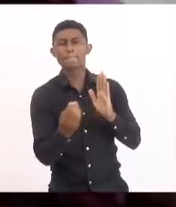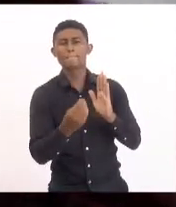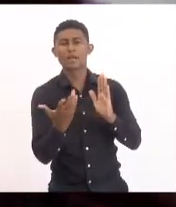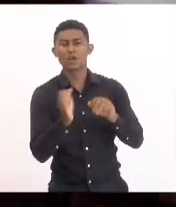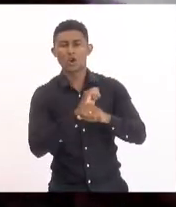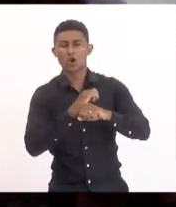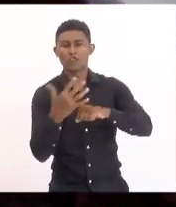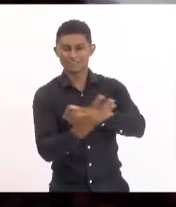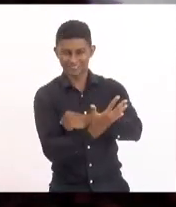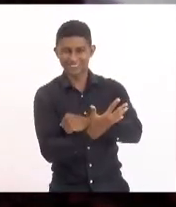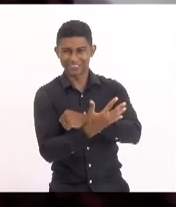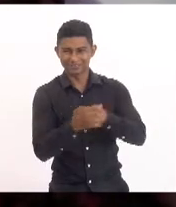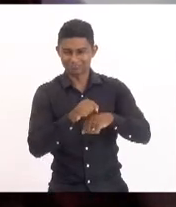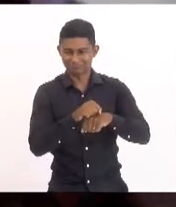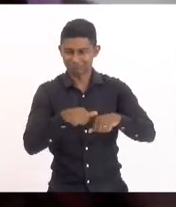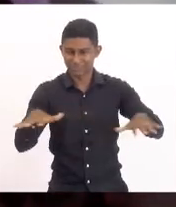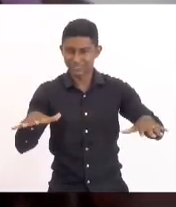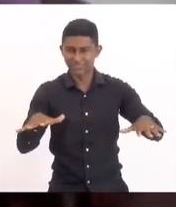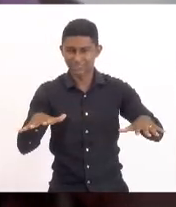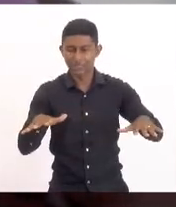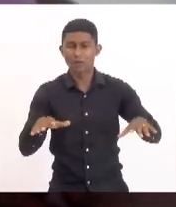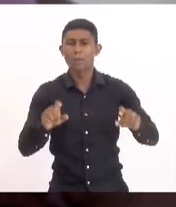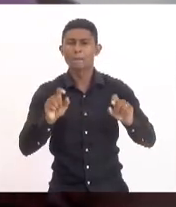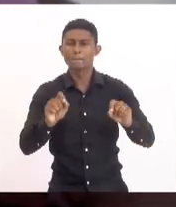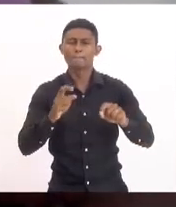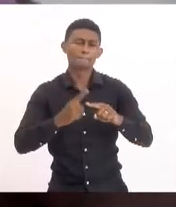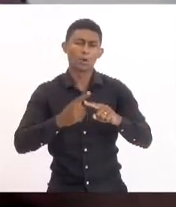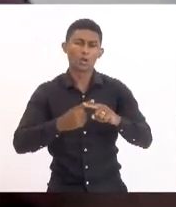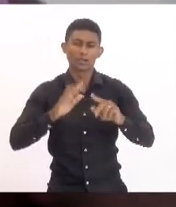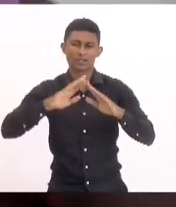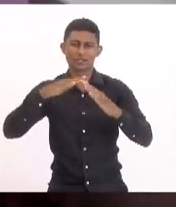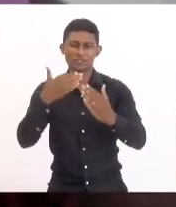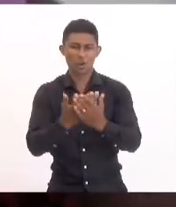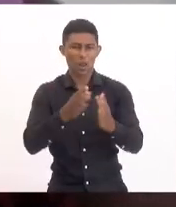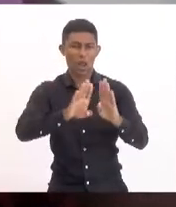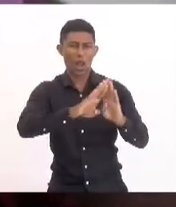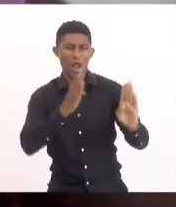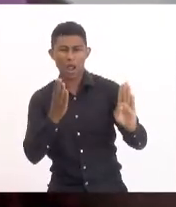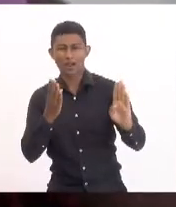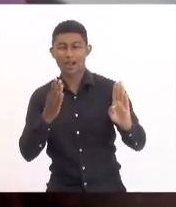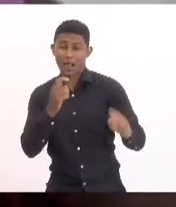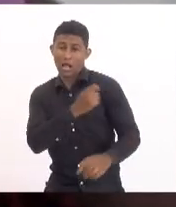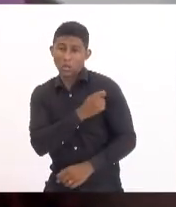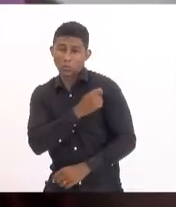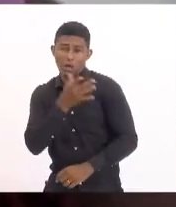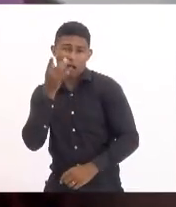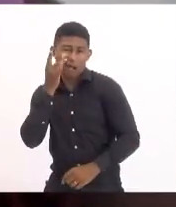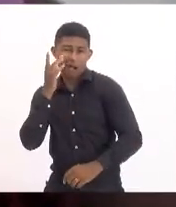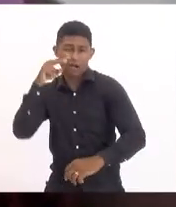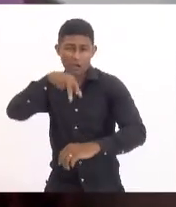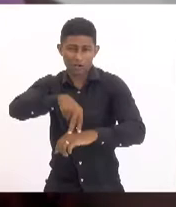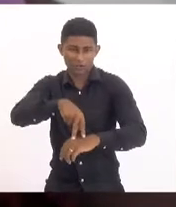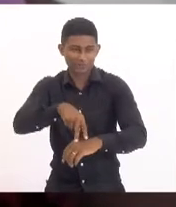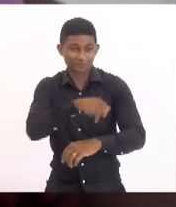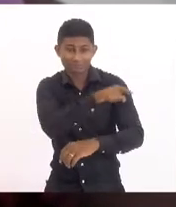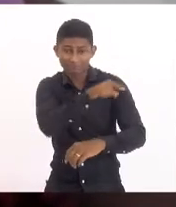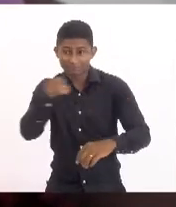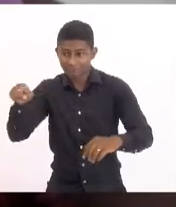retorno às aulas presenciais. Isso tem sido objeto de preocupação tanto do corpo docente